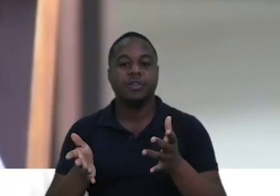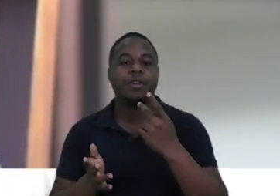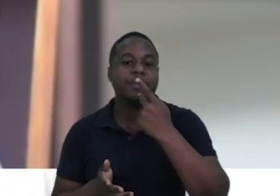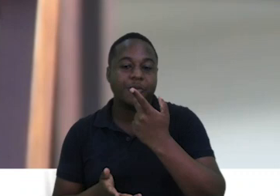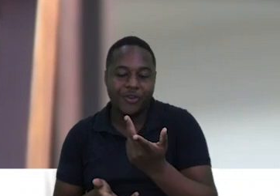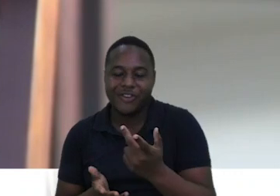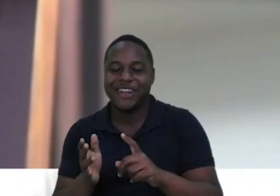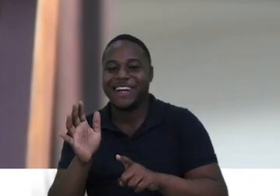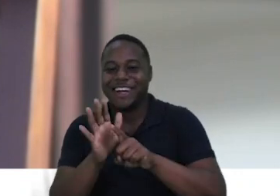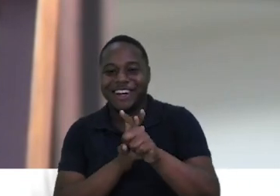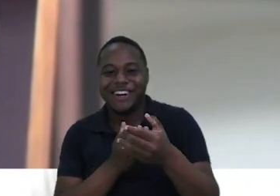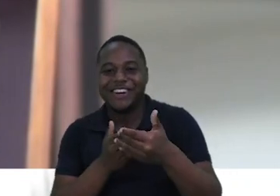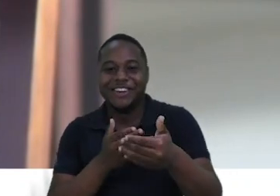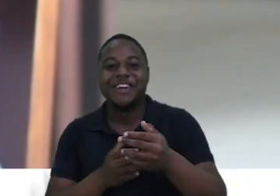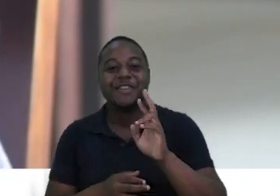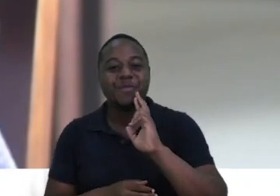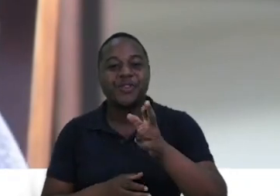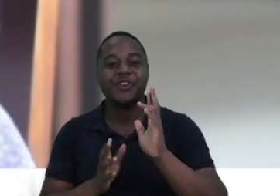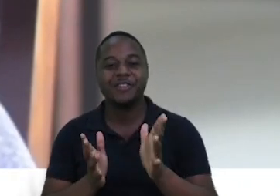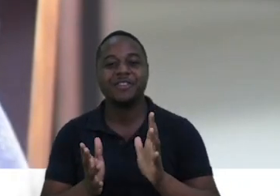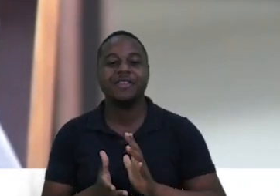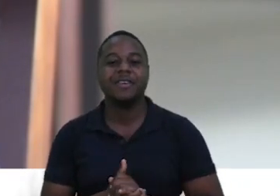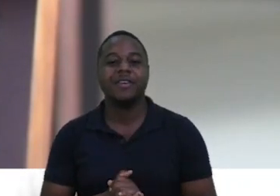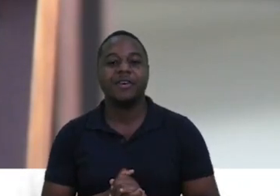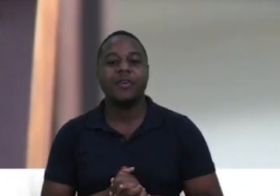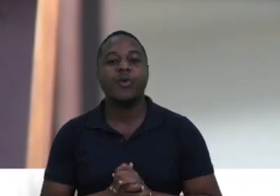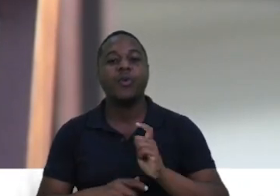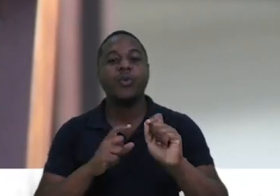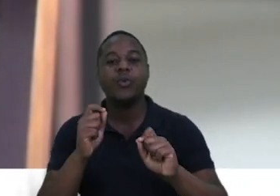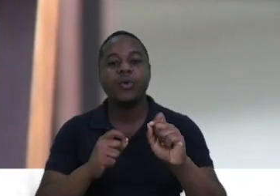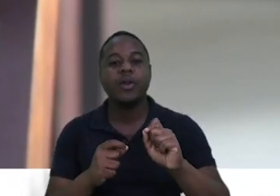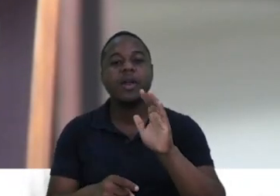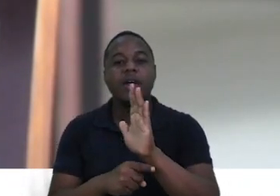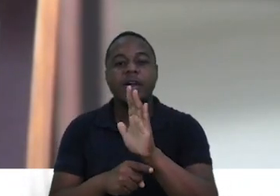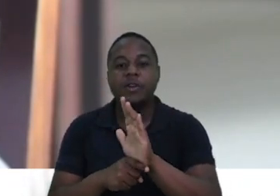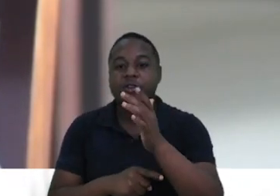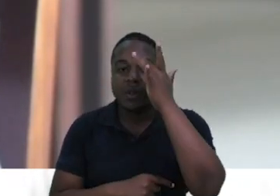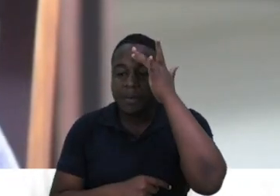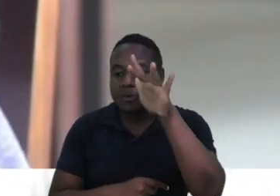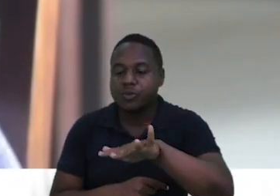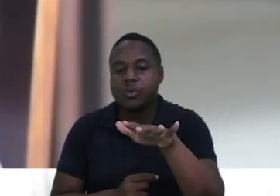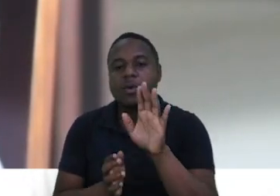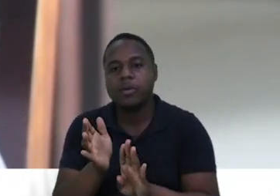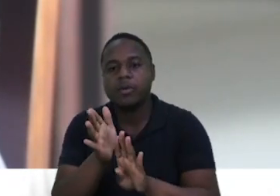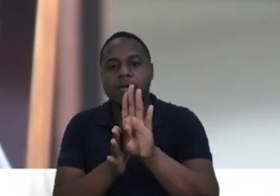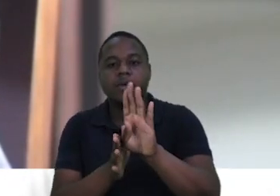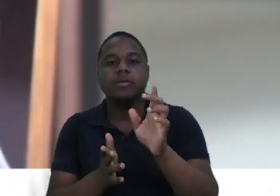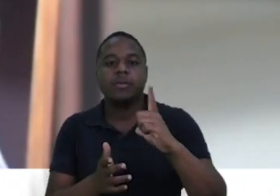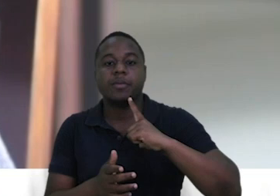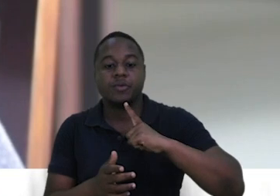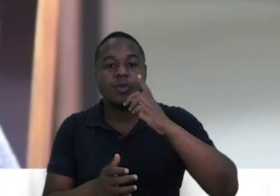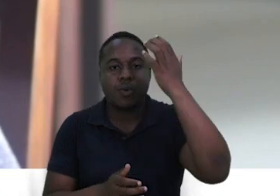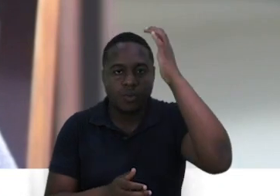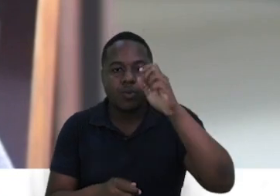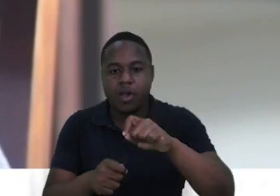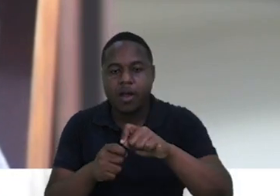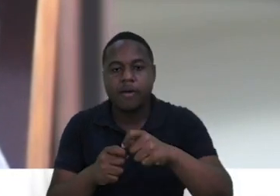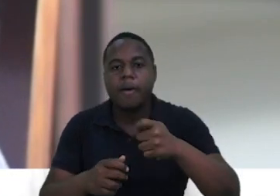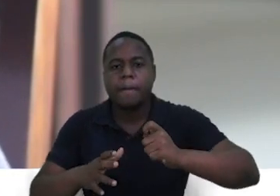resto da minha pergunta, né? Que contribui para a promoção, preservação e ascensão também, sim, né? Dos fazedores de